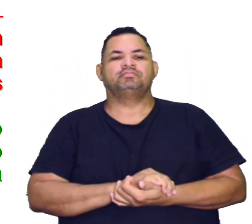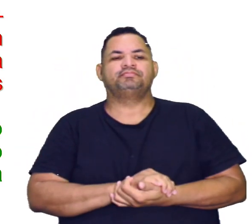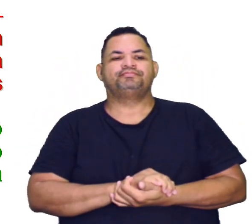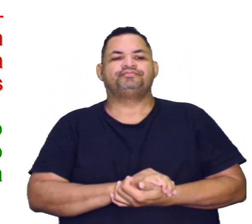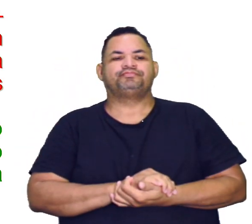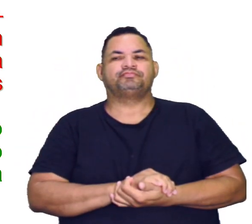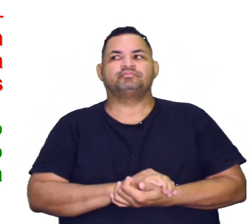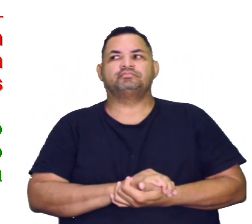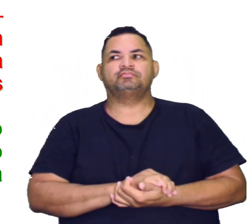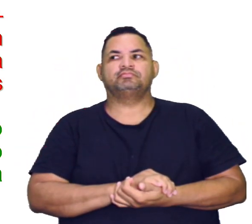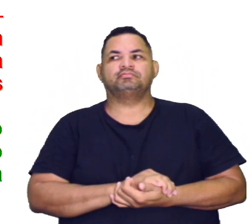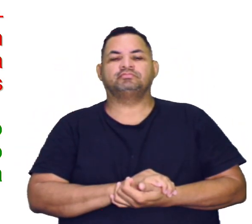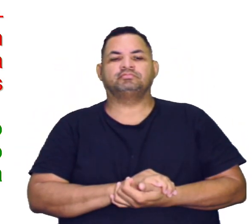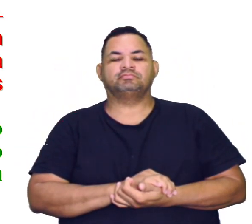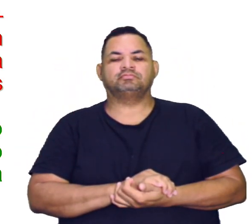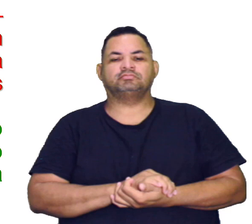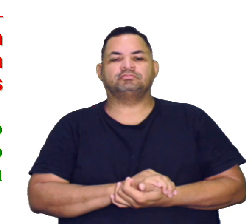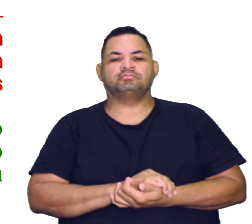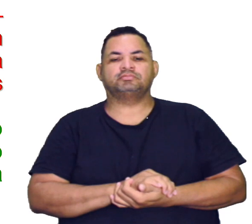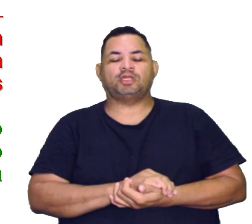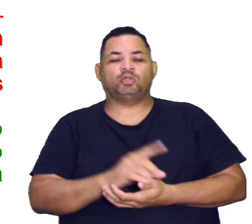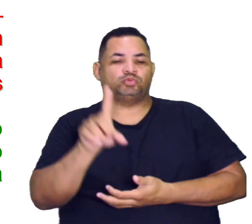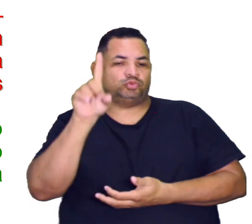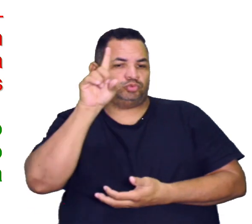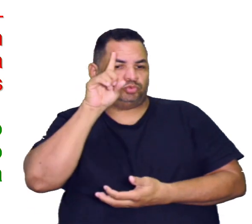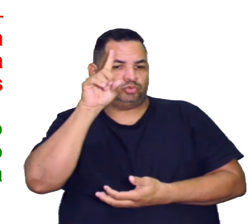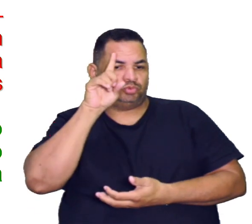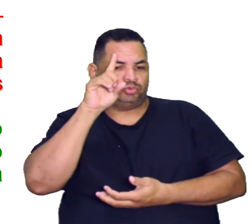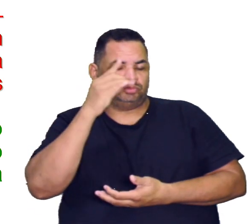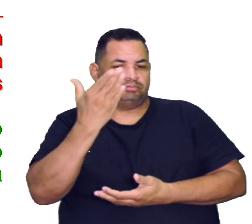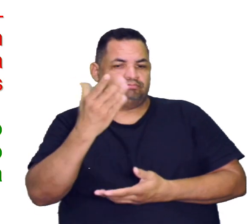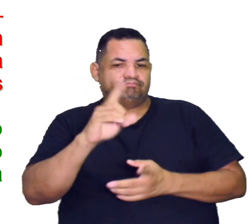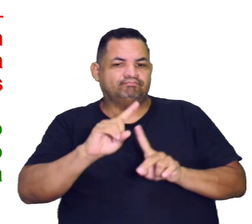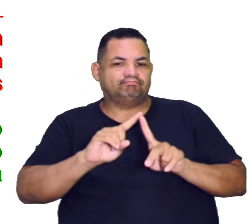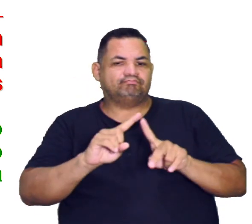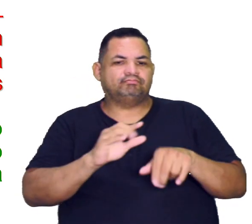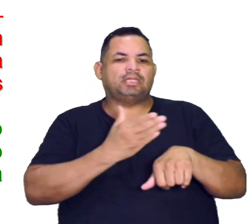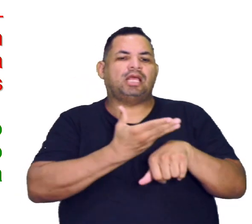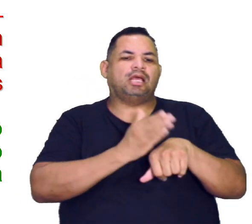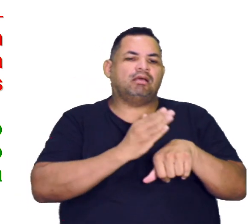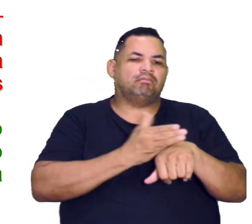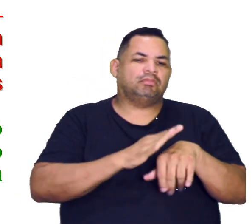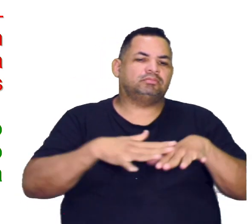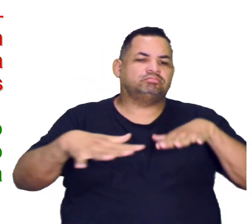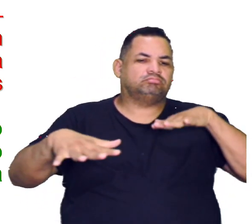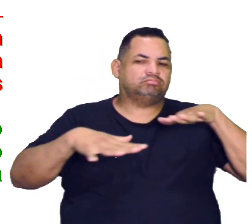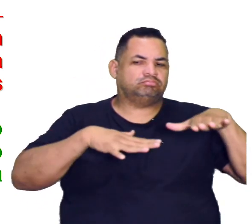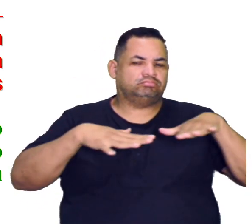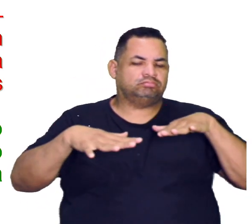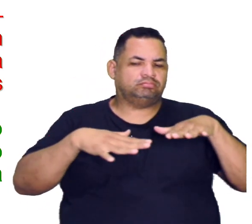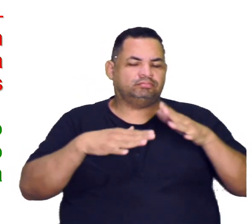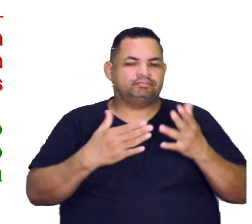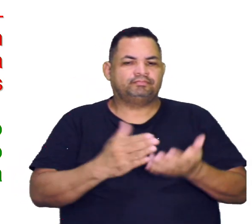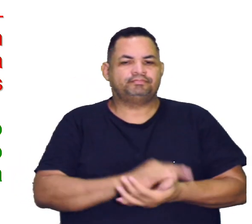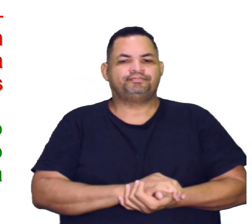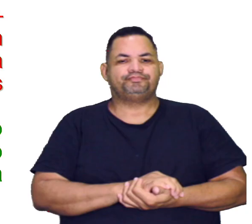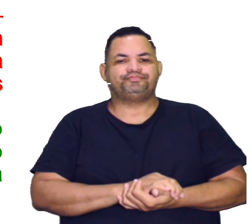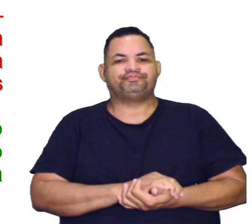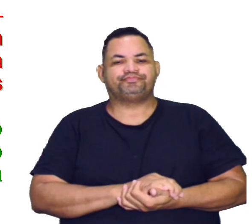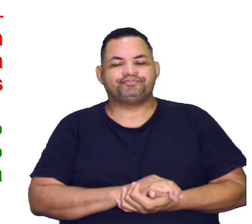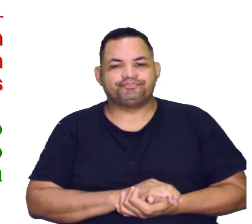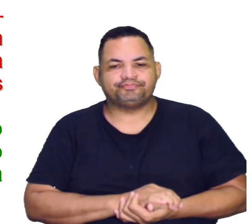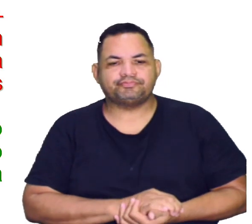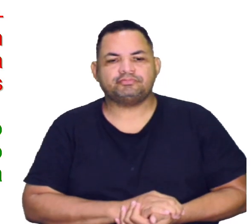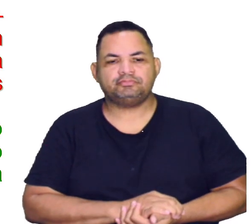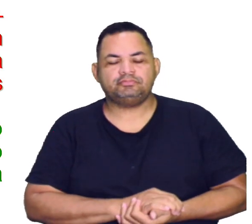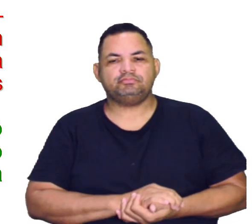tá? Atividade física sistematizada no nosso dia a dia, mais exercício, mais movimento, né? Mesmo